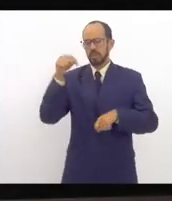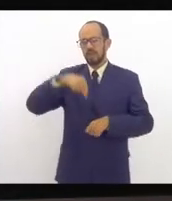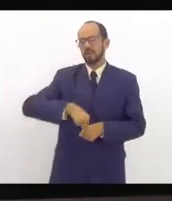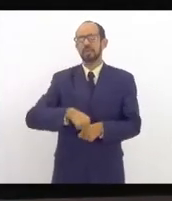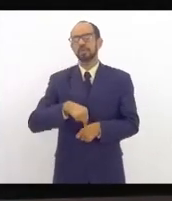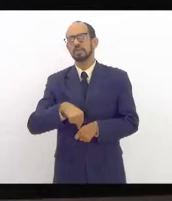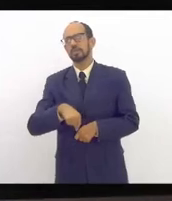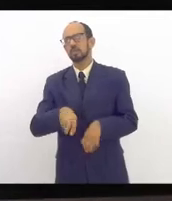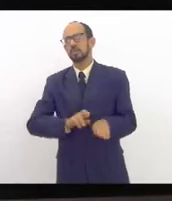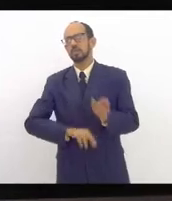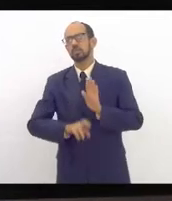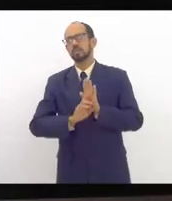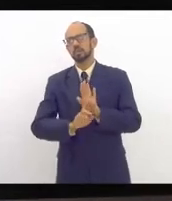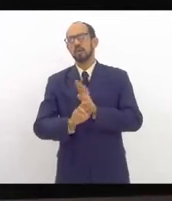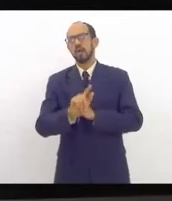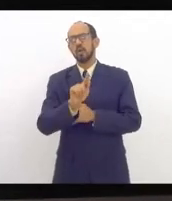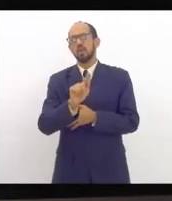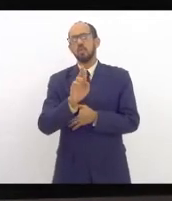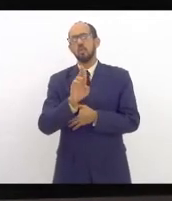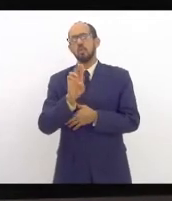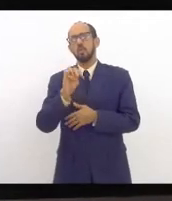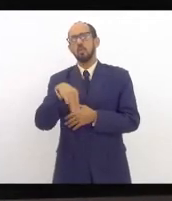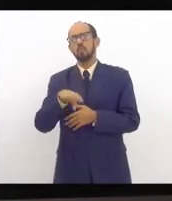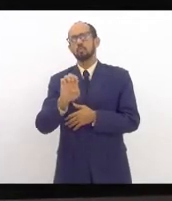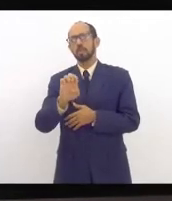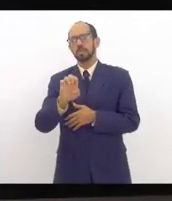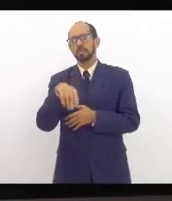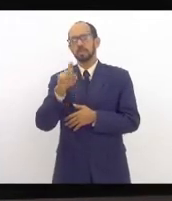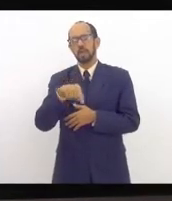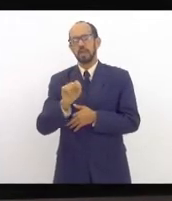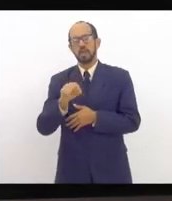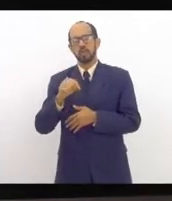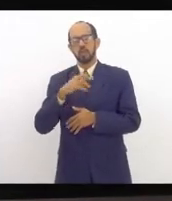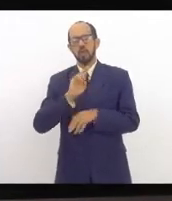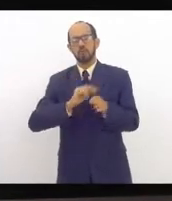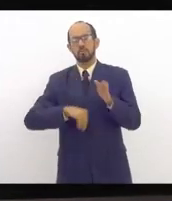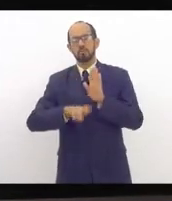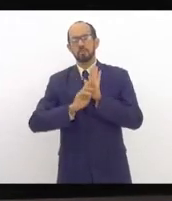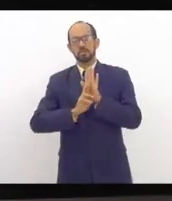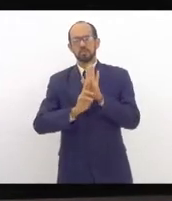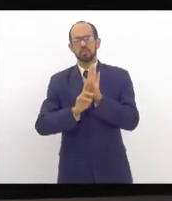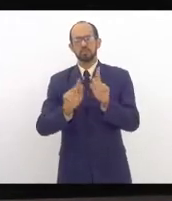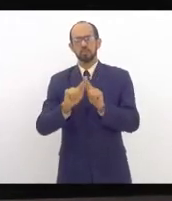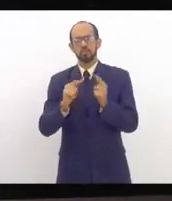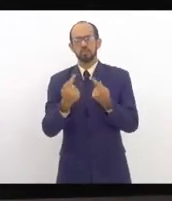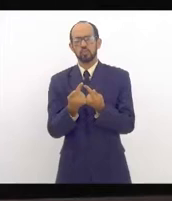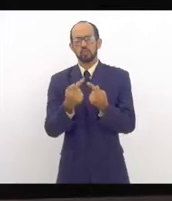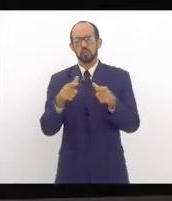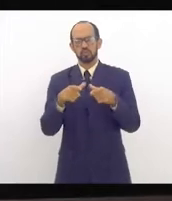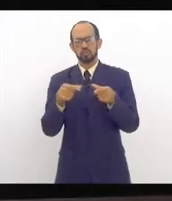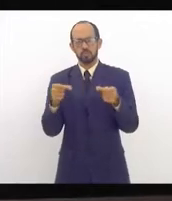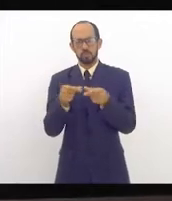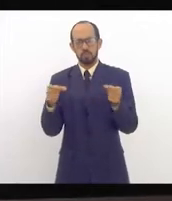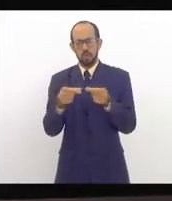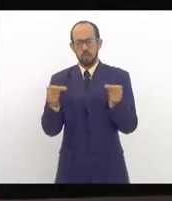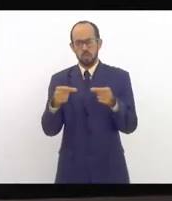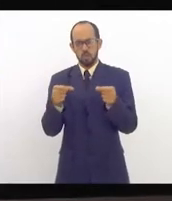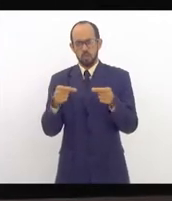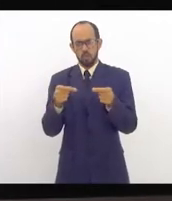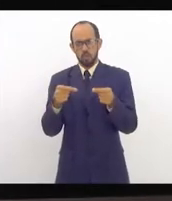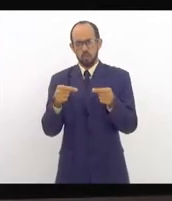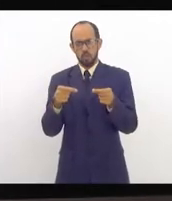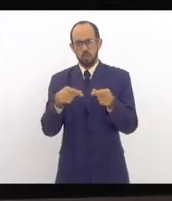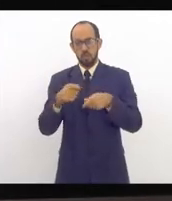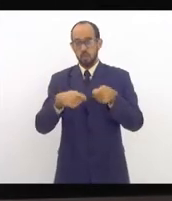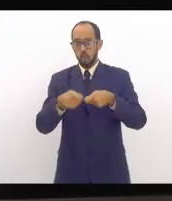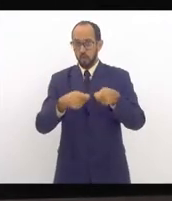representante da Gummy que é o representante do grupo japonês o grupo que tem a maioria das ações da SuperVia